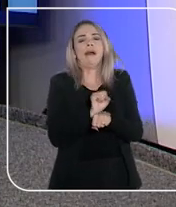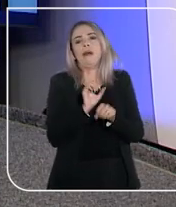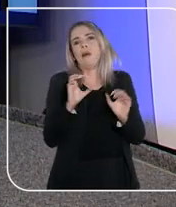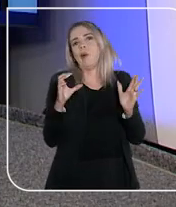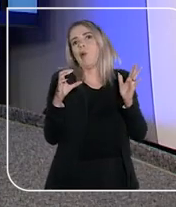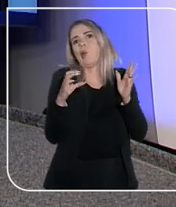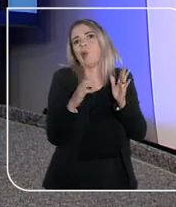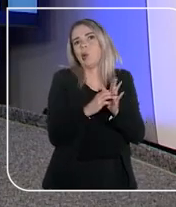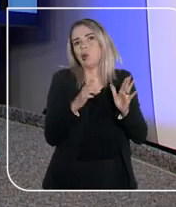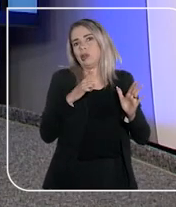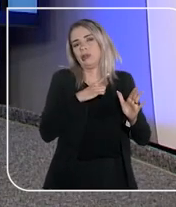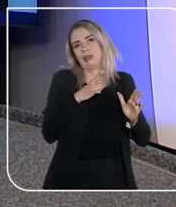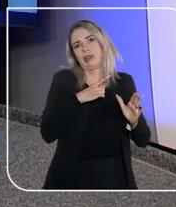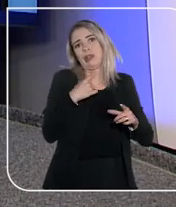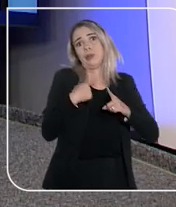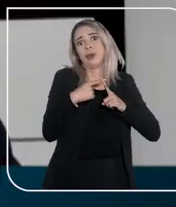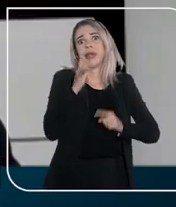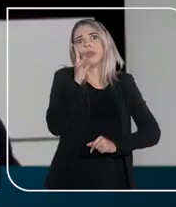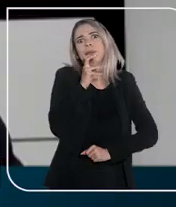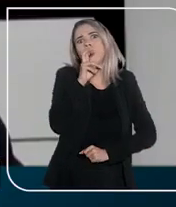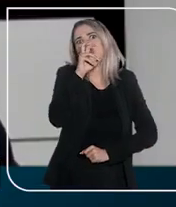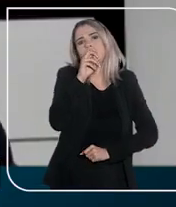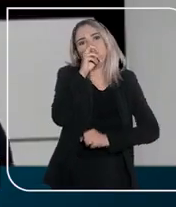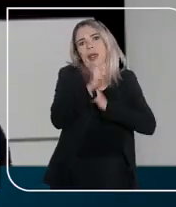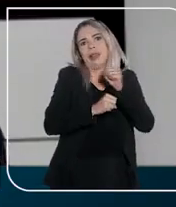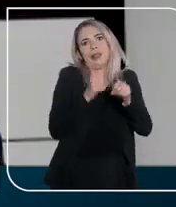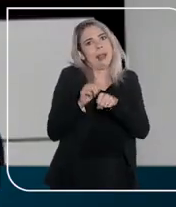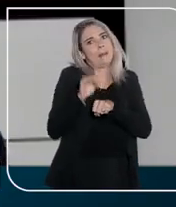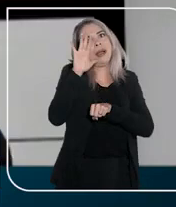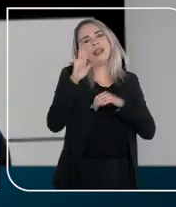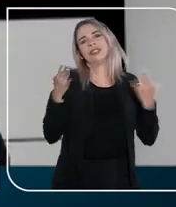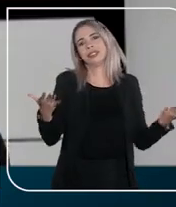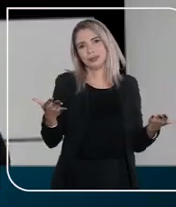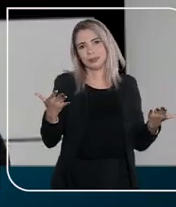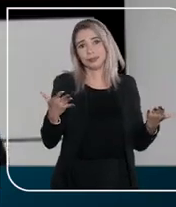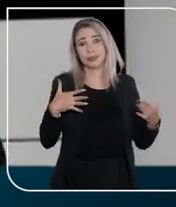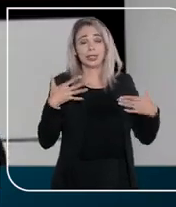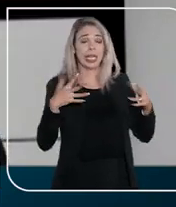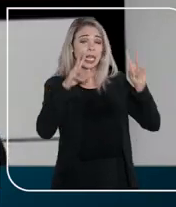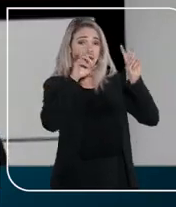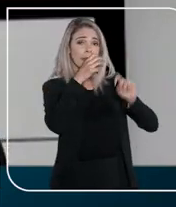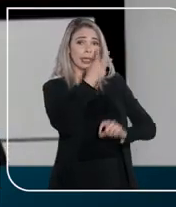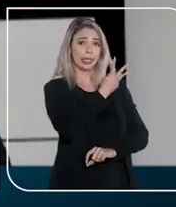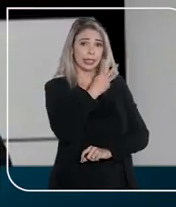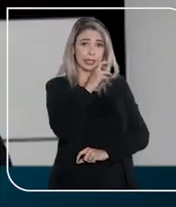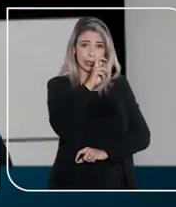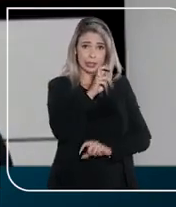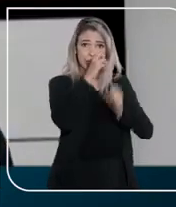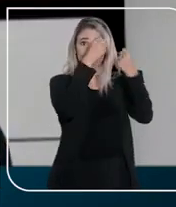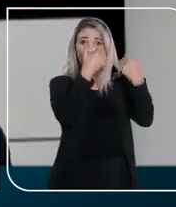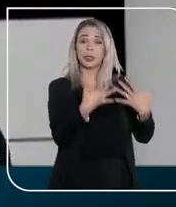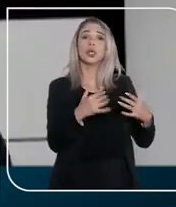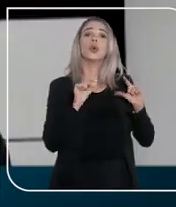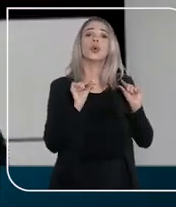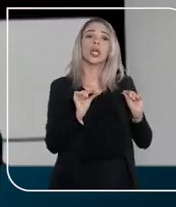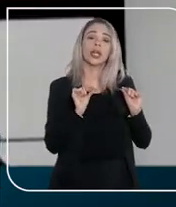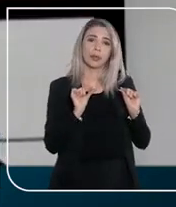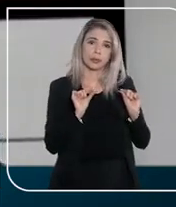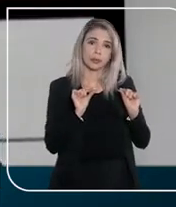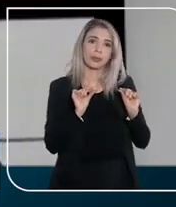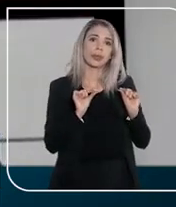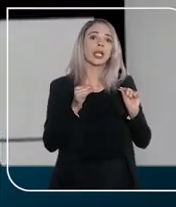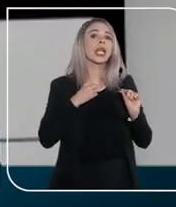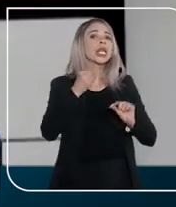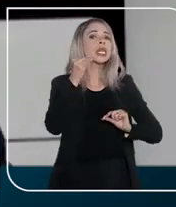público vai levar aqui 50 anos para terminar. Então, no tema 335, o Supremo disse o seguinte: no teste